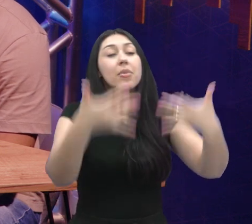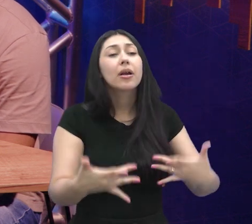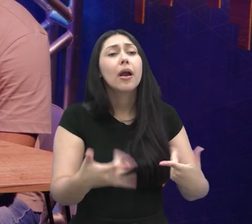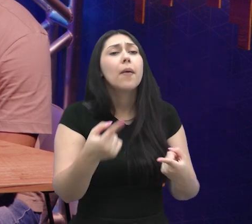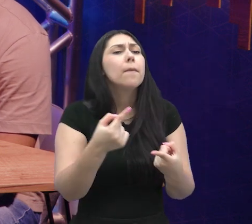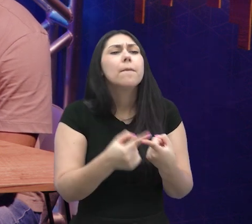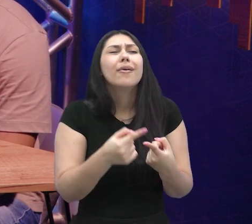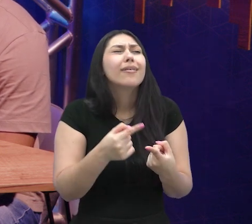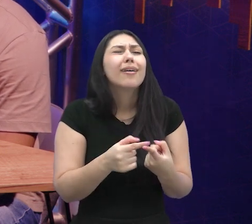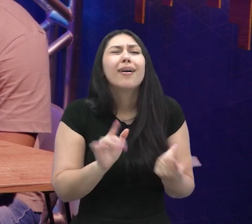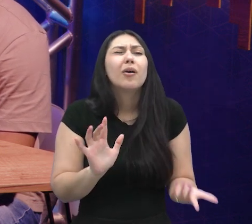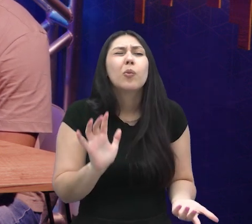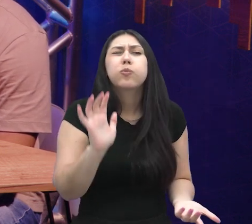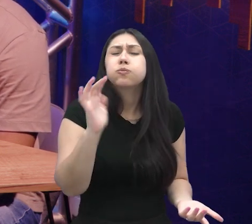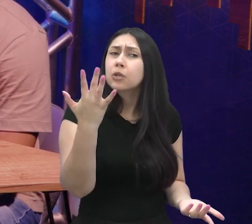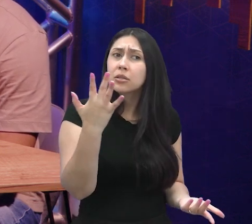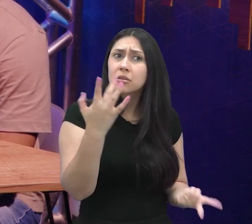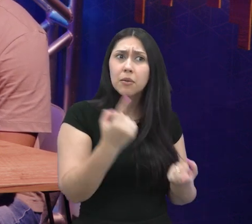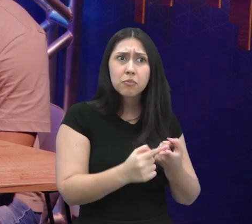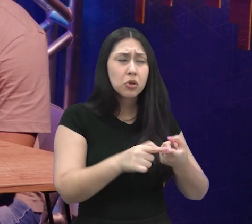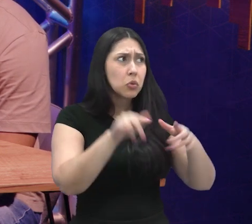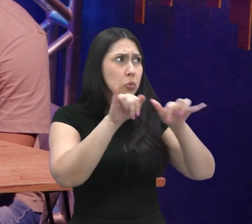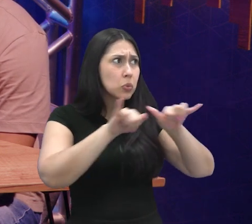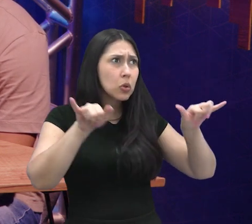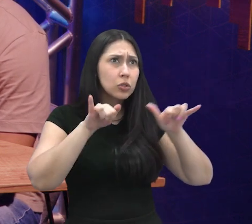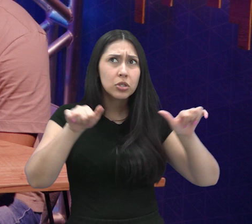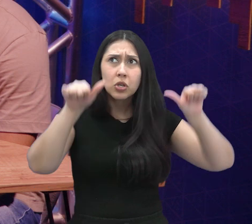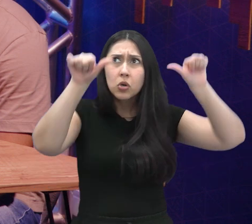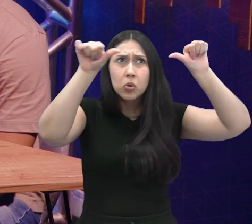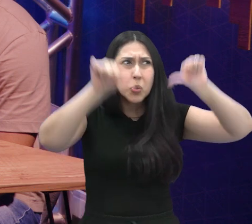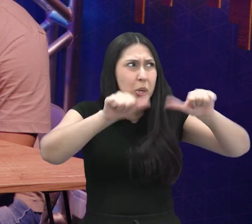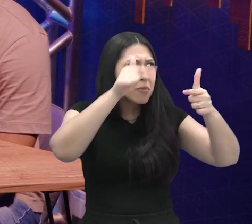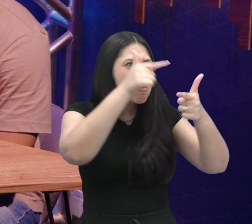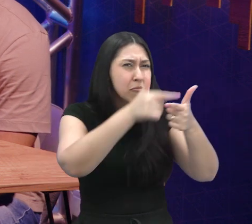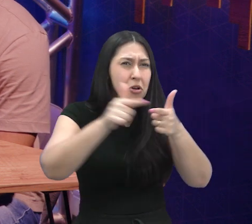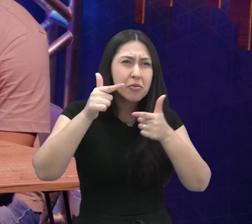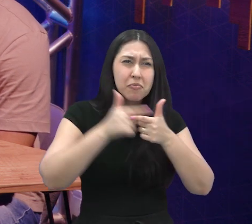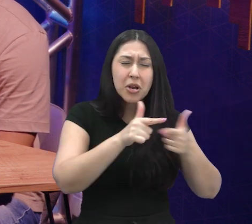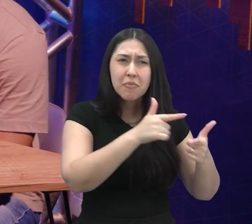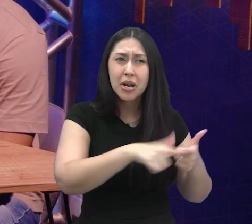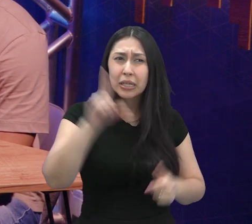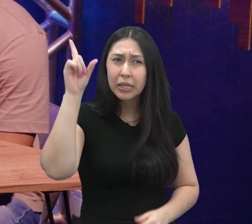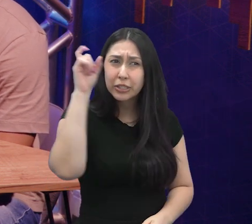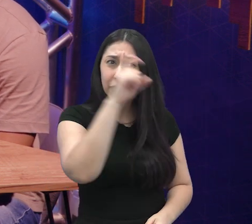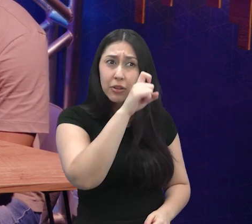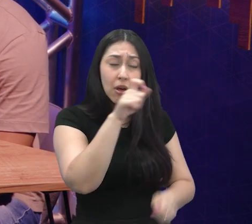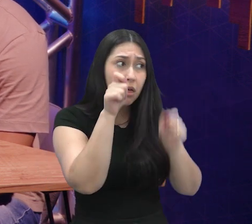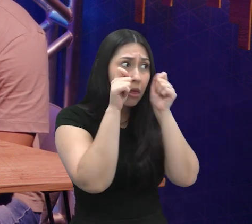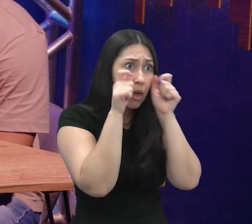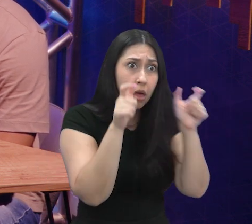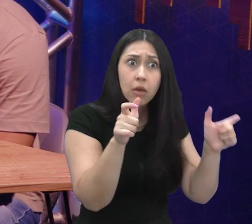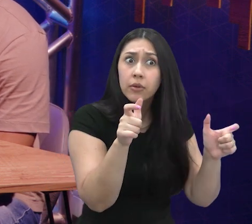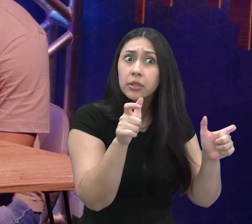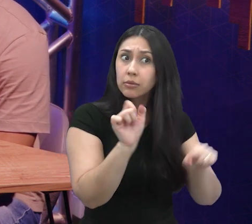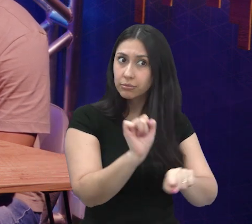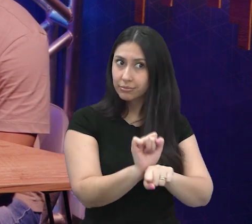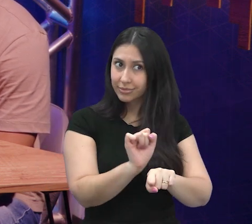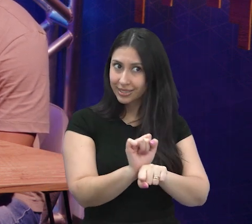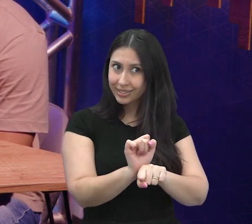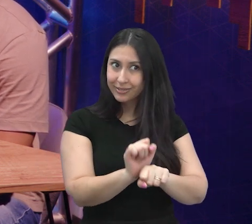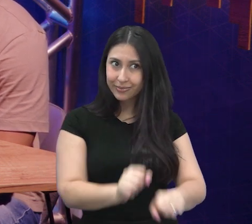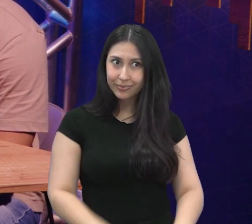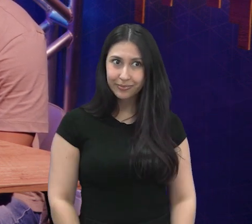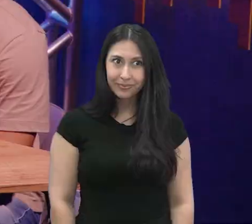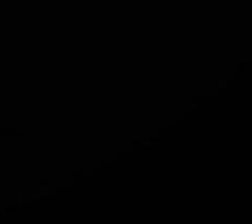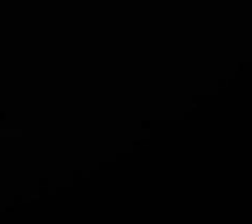por que é que isso acontece, né? Por que essas notícias ruins, problemáticas, difíceis atraem tanto a nossa atenção. Fica aí, a